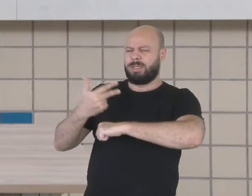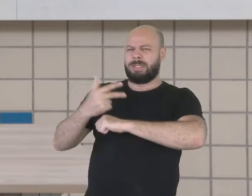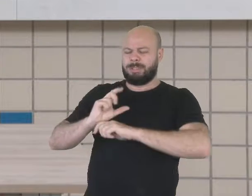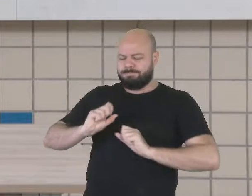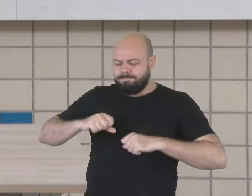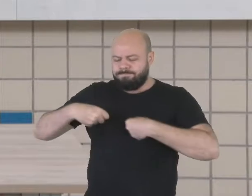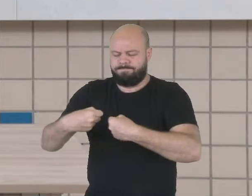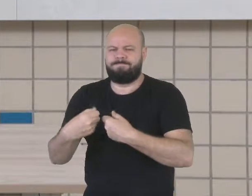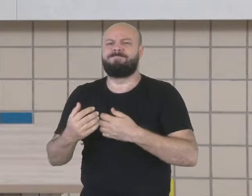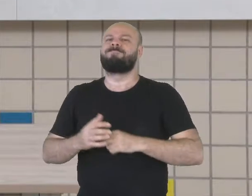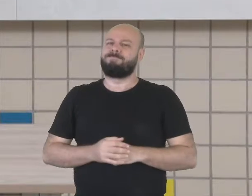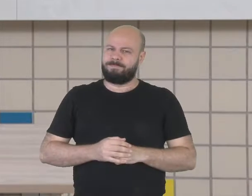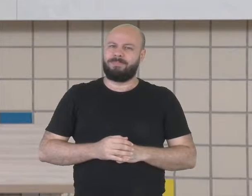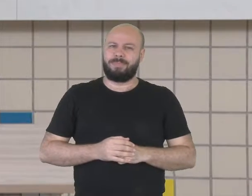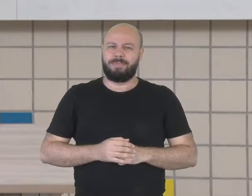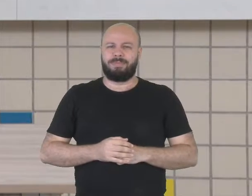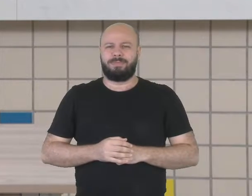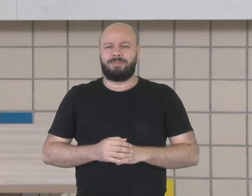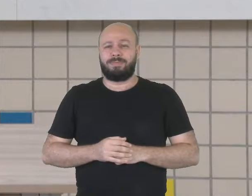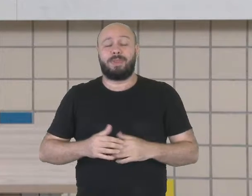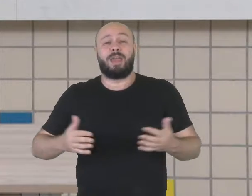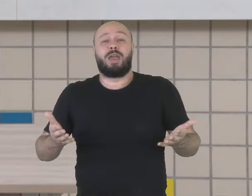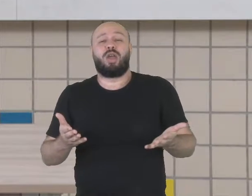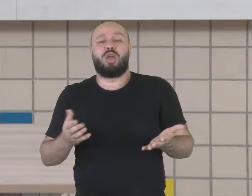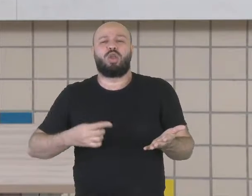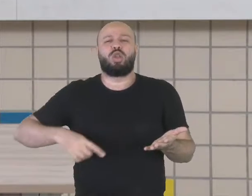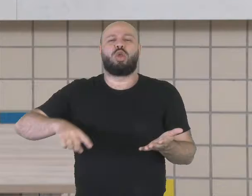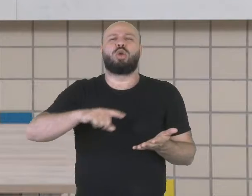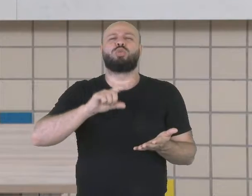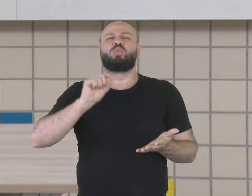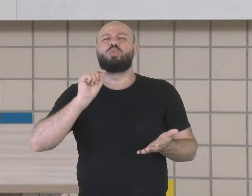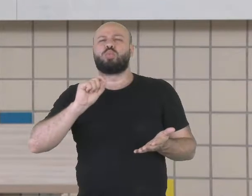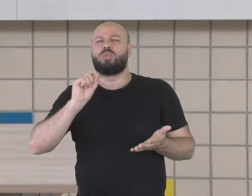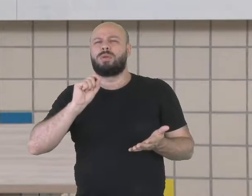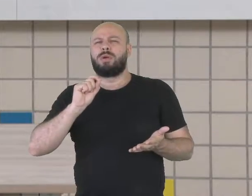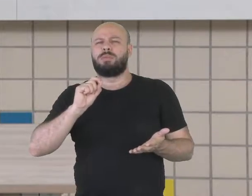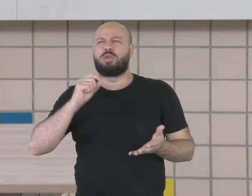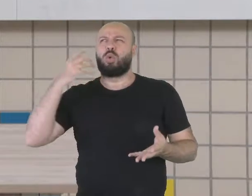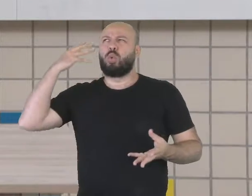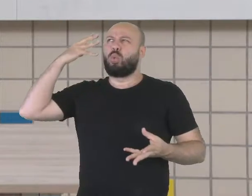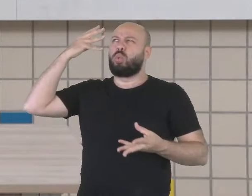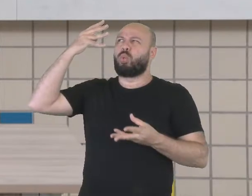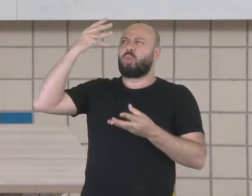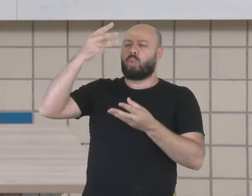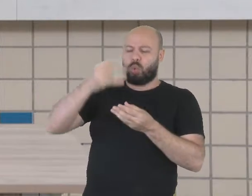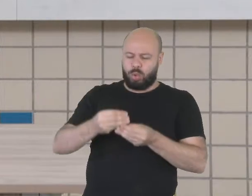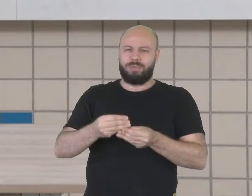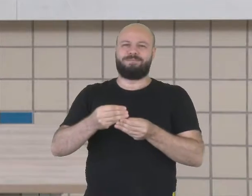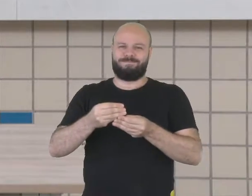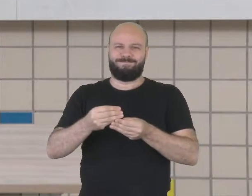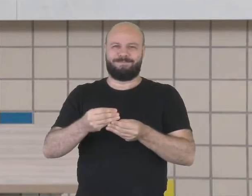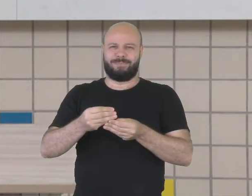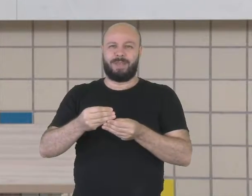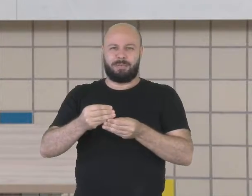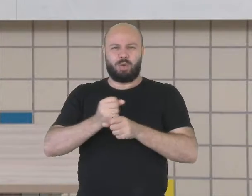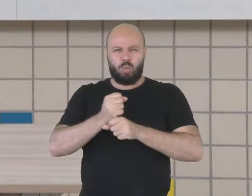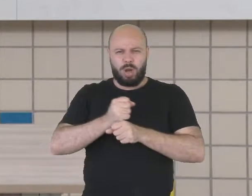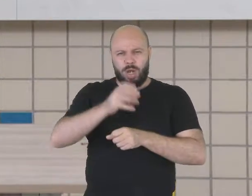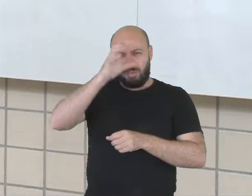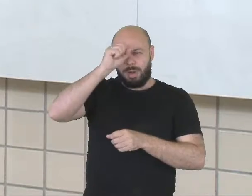na sala de aula também. E nós vamos fazer uma breve recapitulação do que nós vimos nesse ano. Vamos